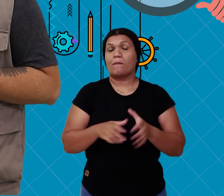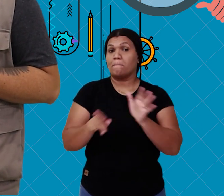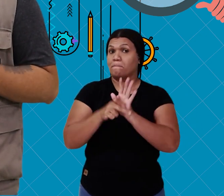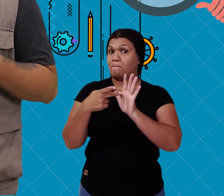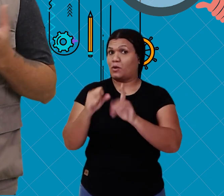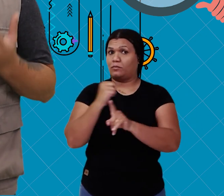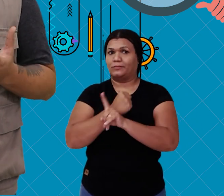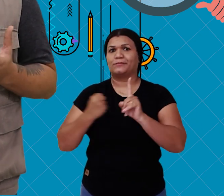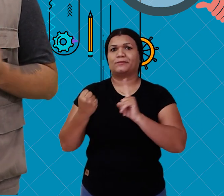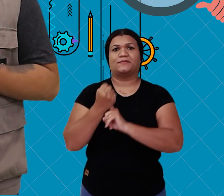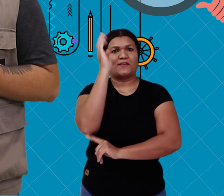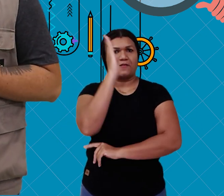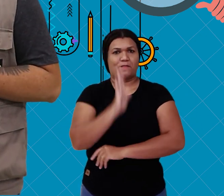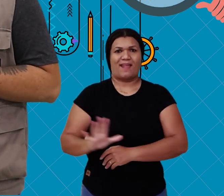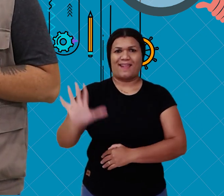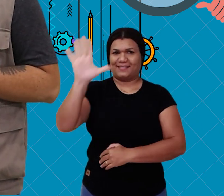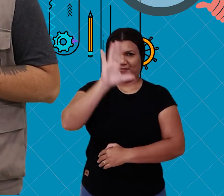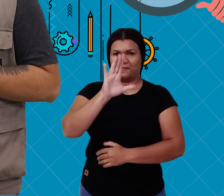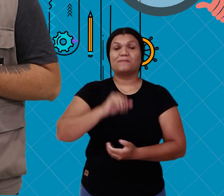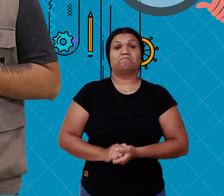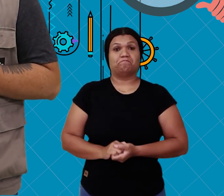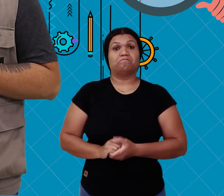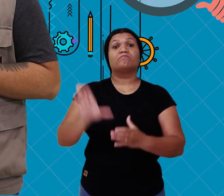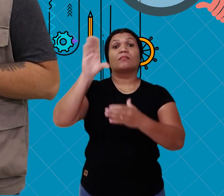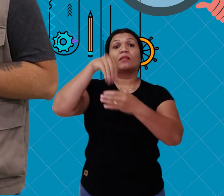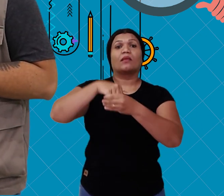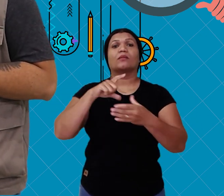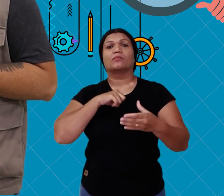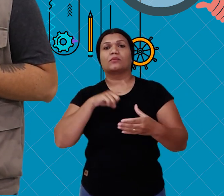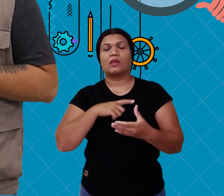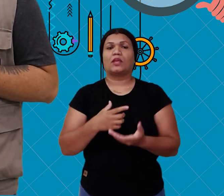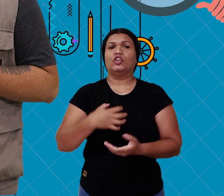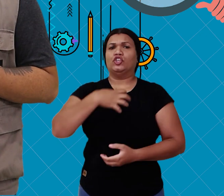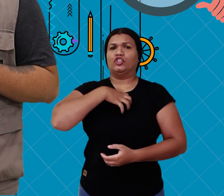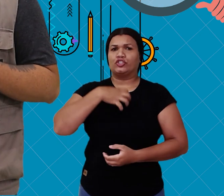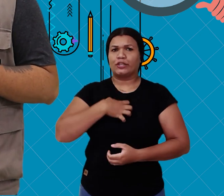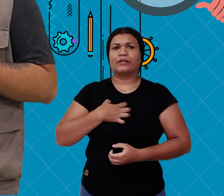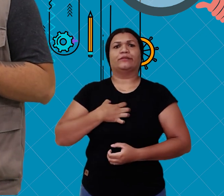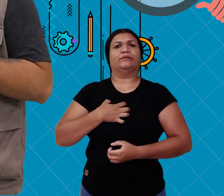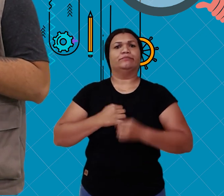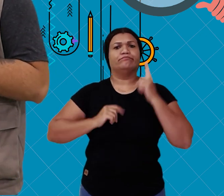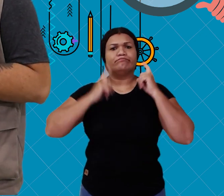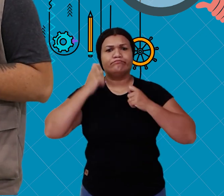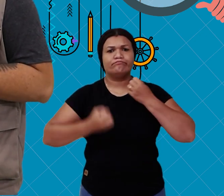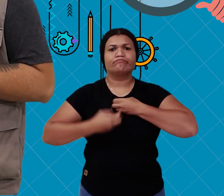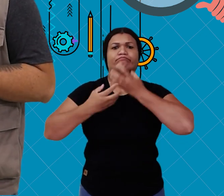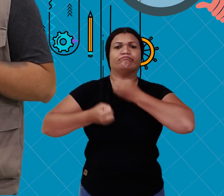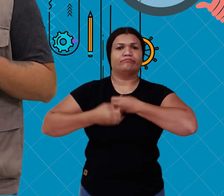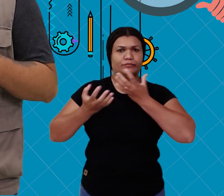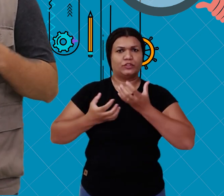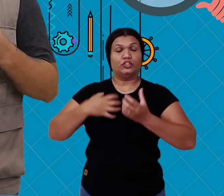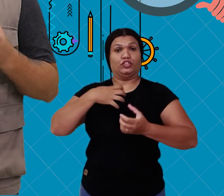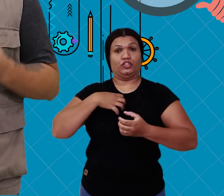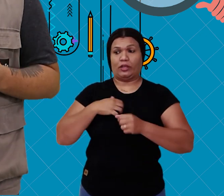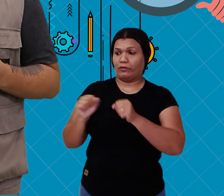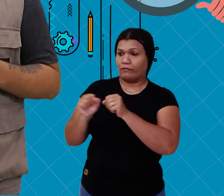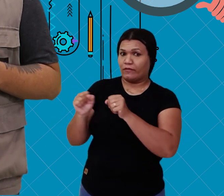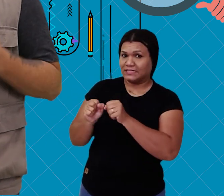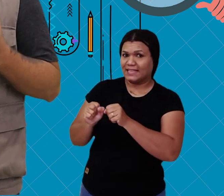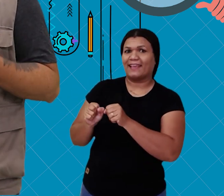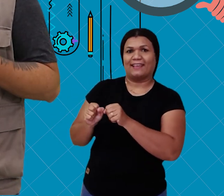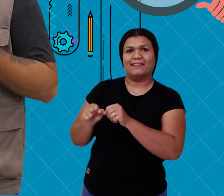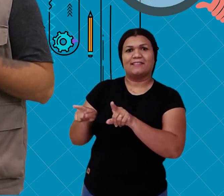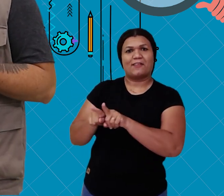formados da sociedade brasileira, nos quais se incluem as formas de expressão, modos de